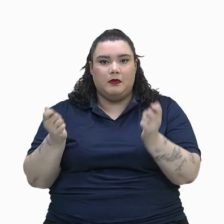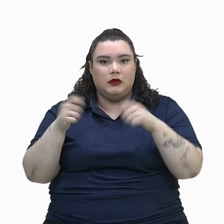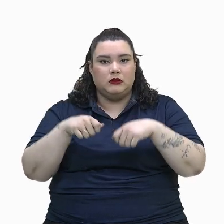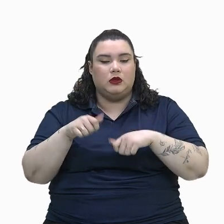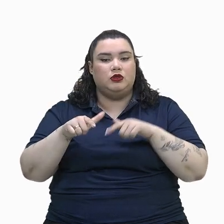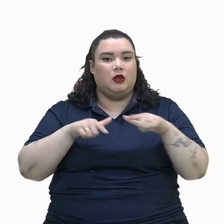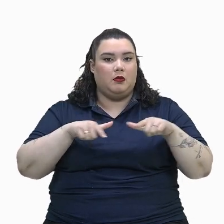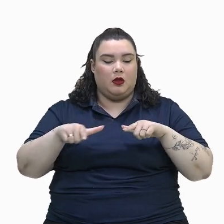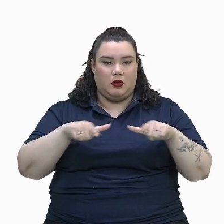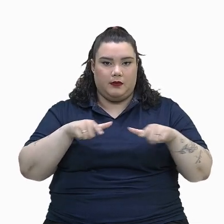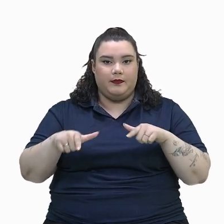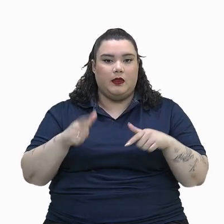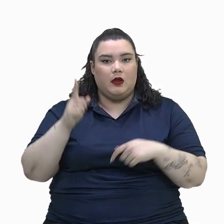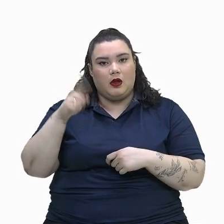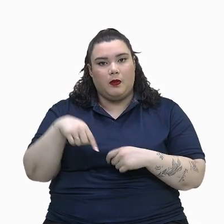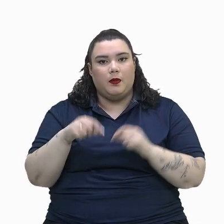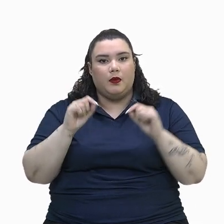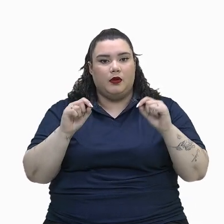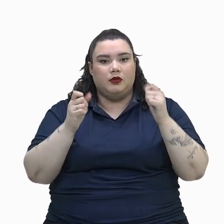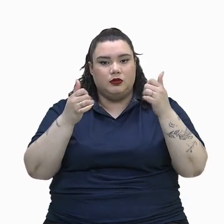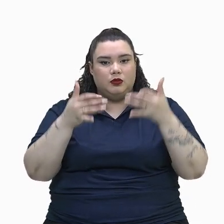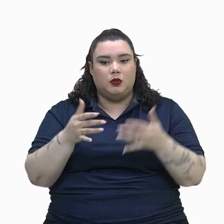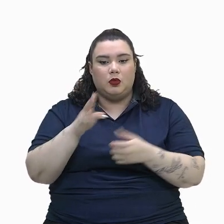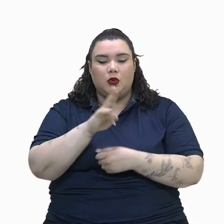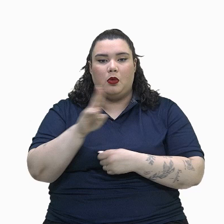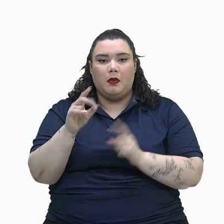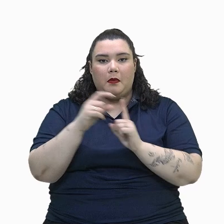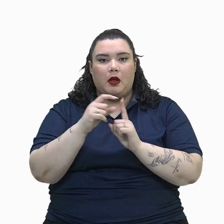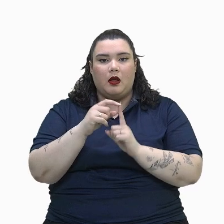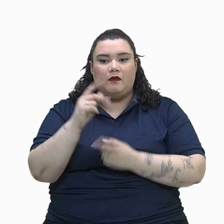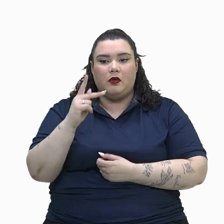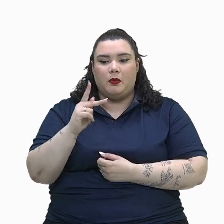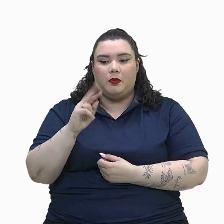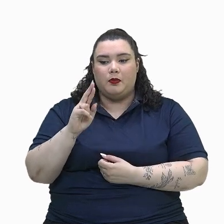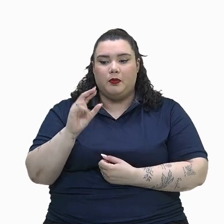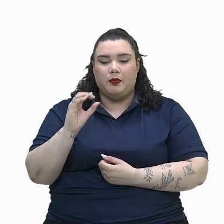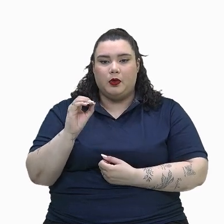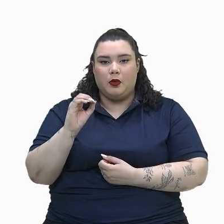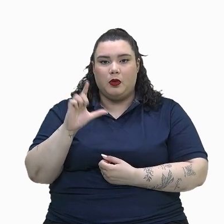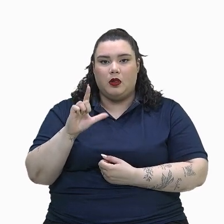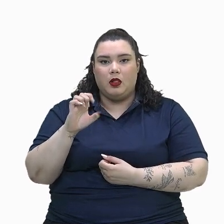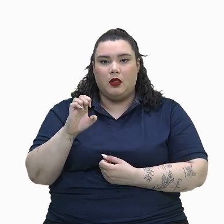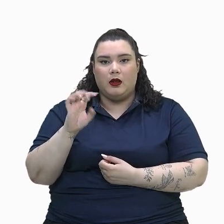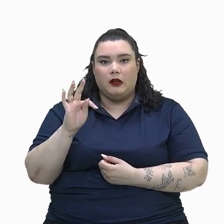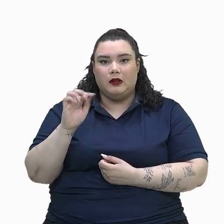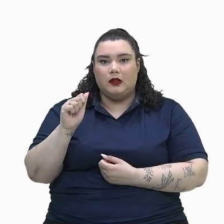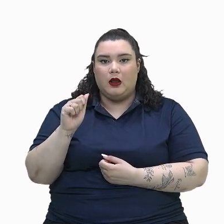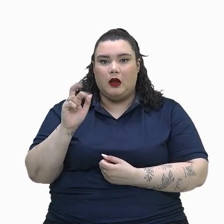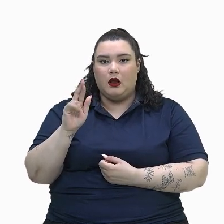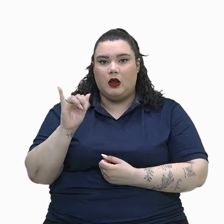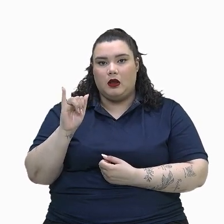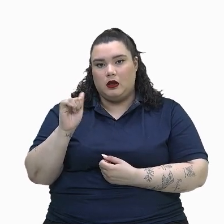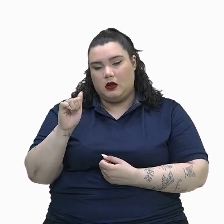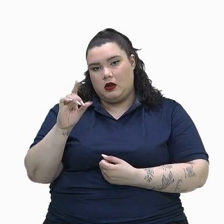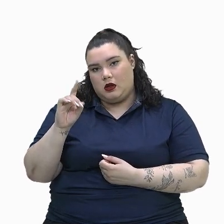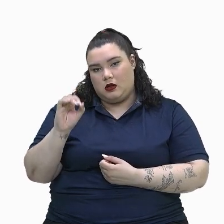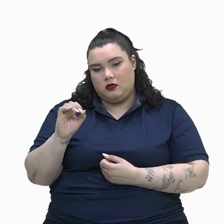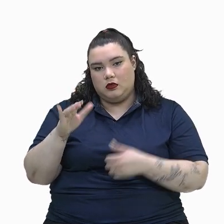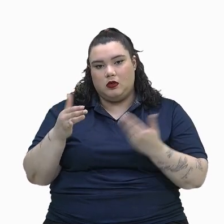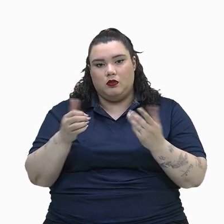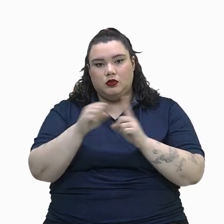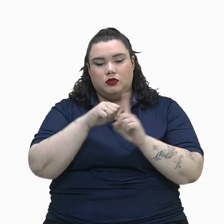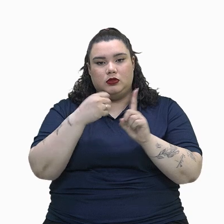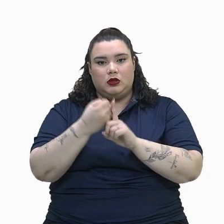de trabalho, que é o que ele chama de proletariado. Então, segundo ele, na visão dele, a sociedade está dividida em dois grupos, duas classes,